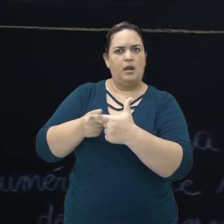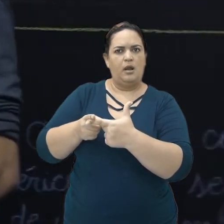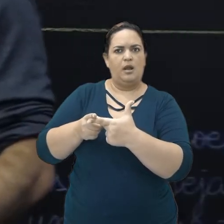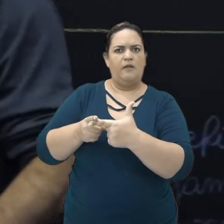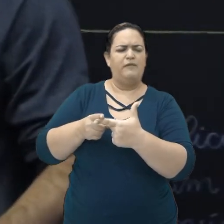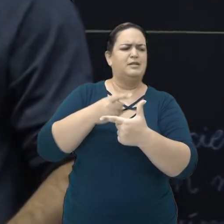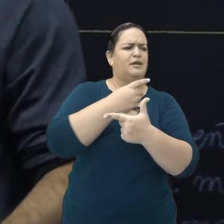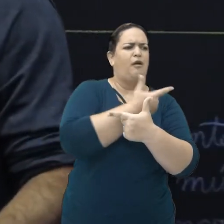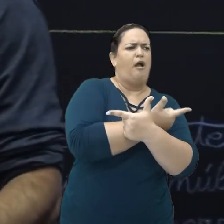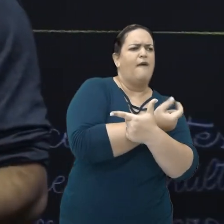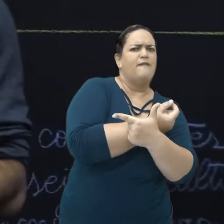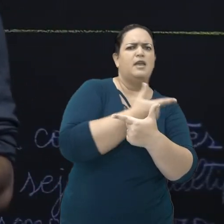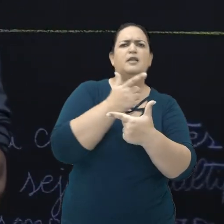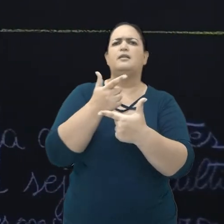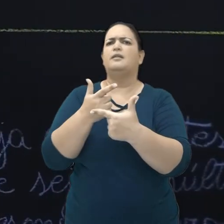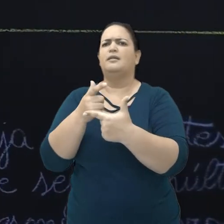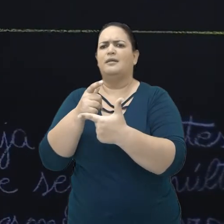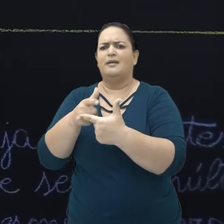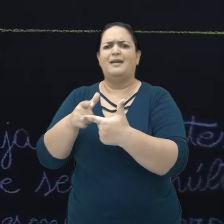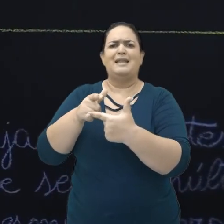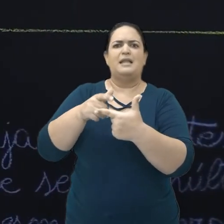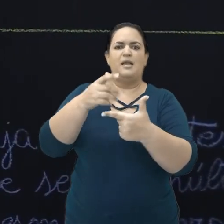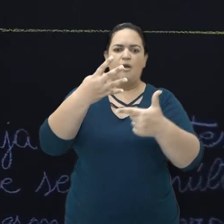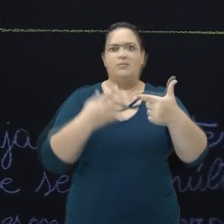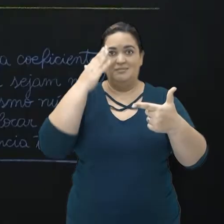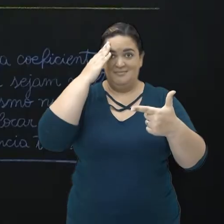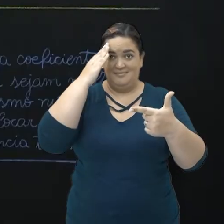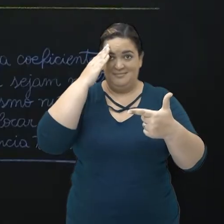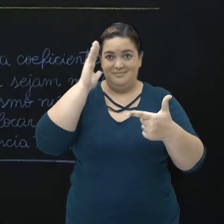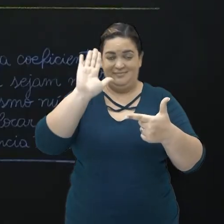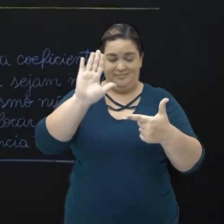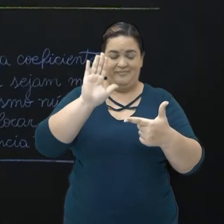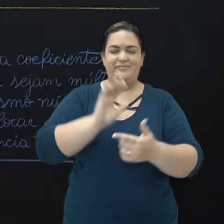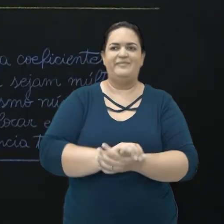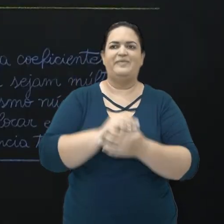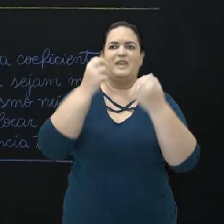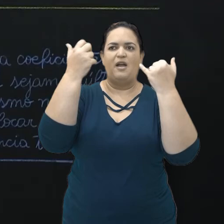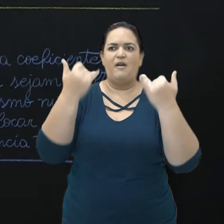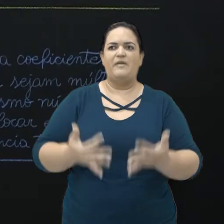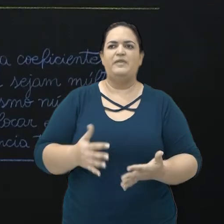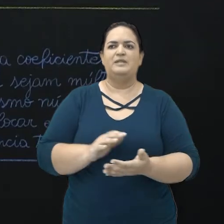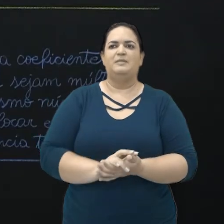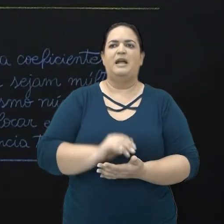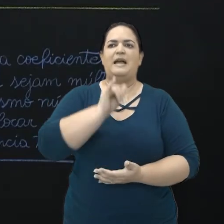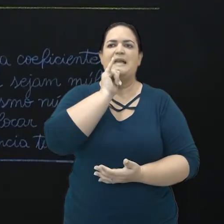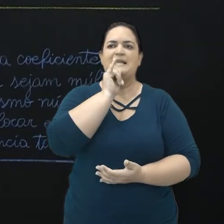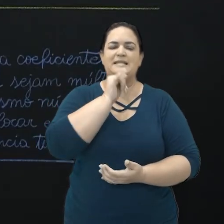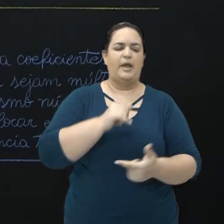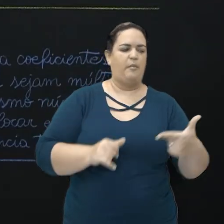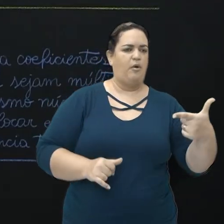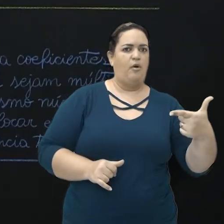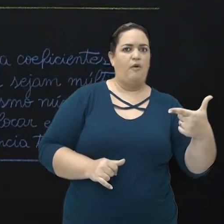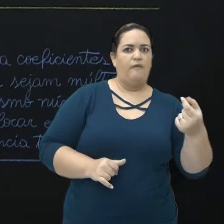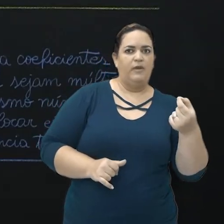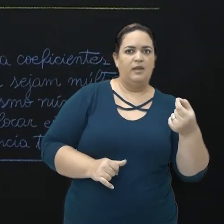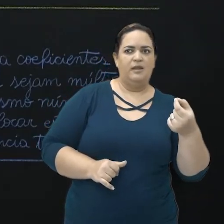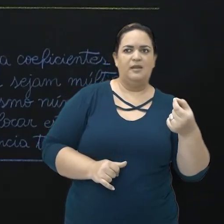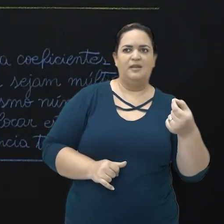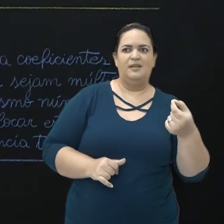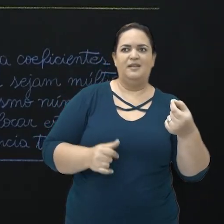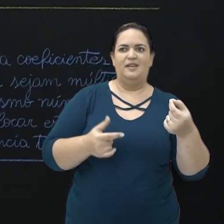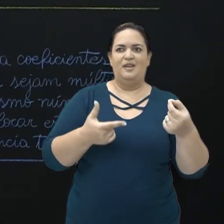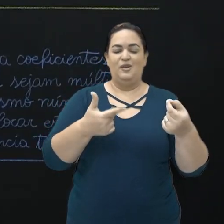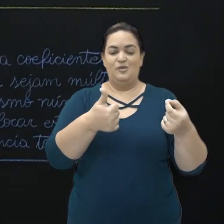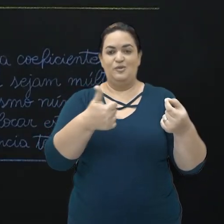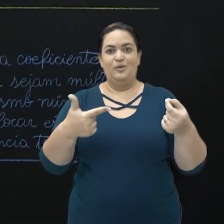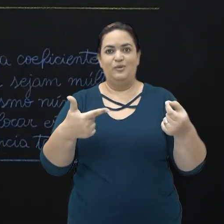coeficientes por esse valor numérico e o maior valor possível. Aqui nesse elemento, aqui no caso, eu consigo dividir o 20,